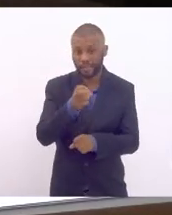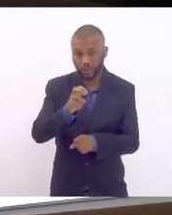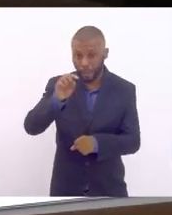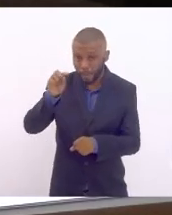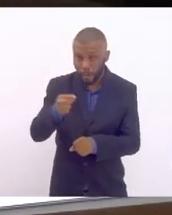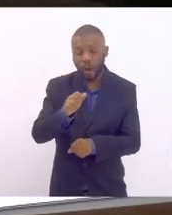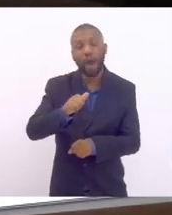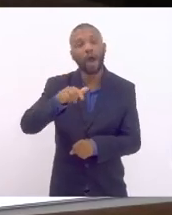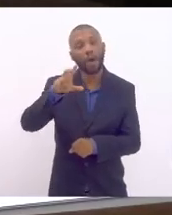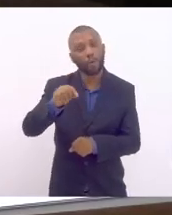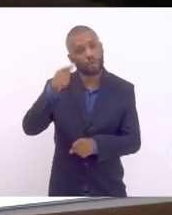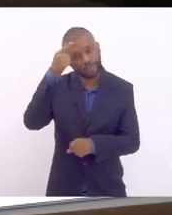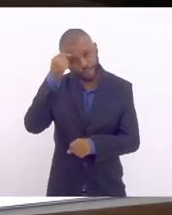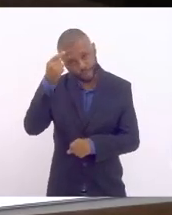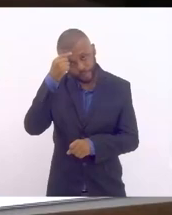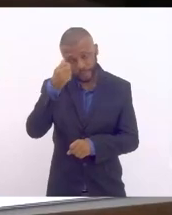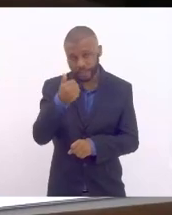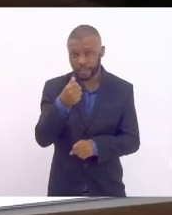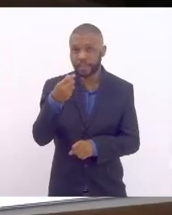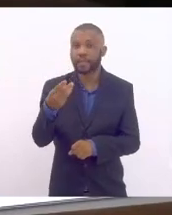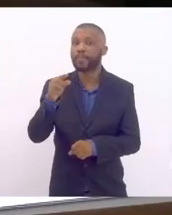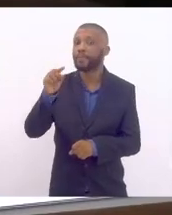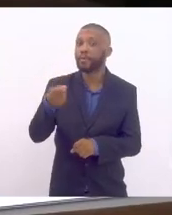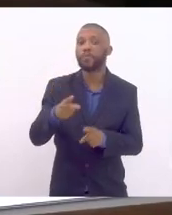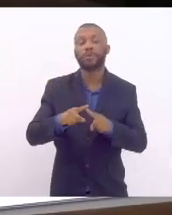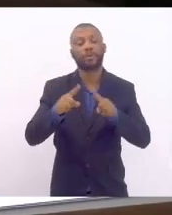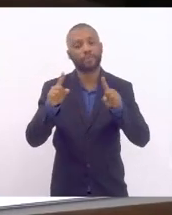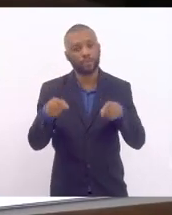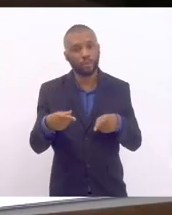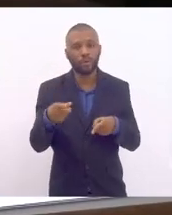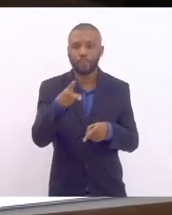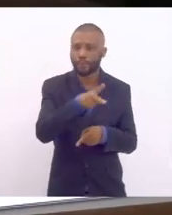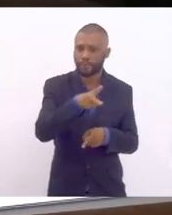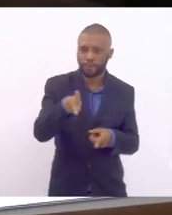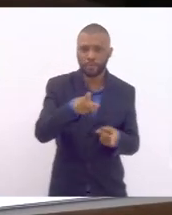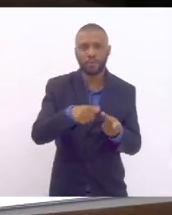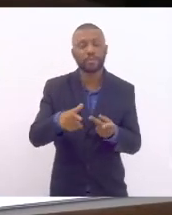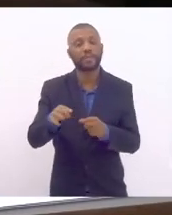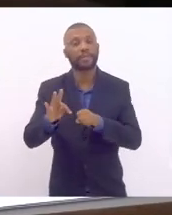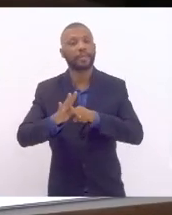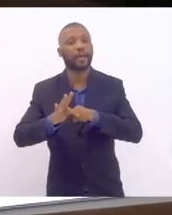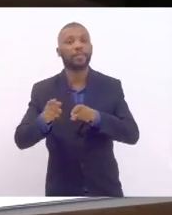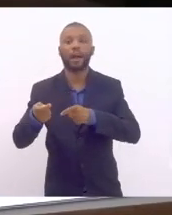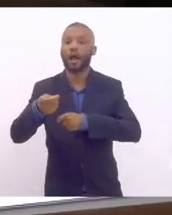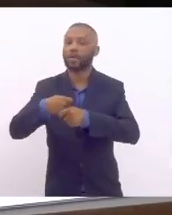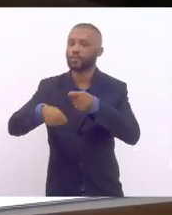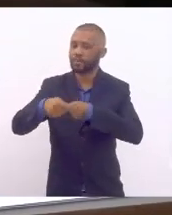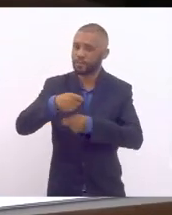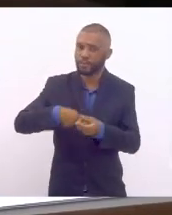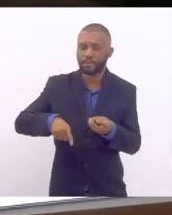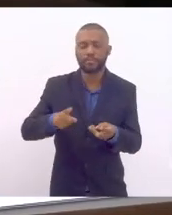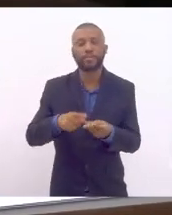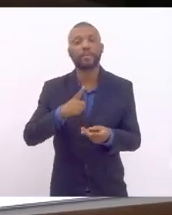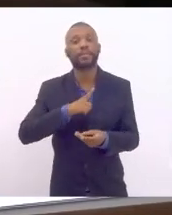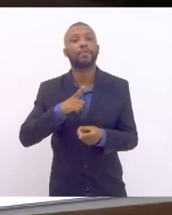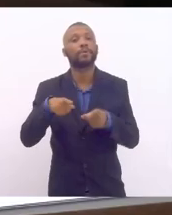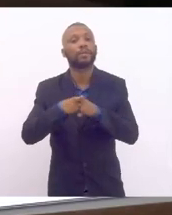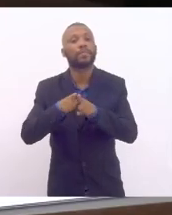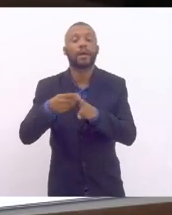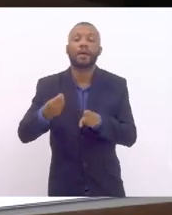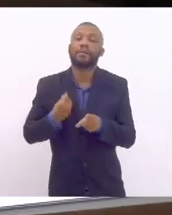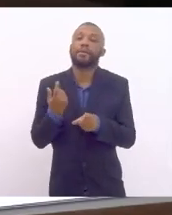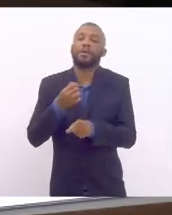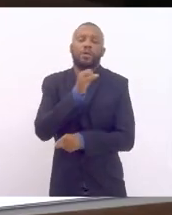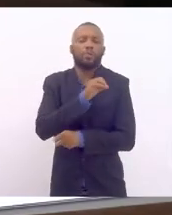de graduação são 13 mil servidores entre professores e técnicos-administrativos estamos temos a presença na em